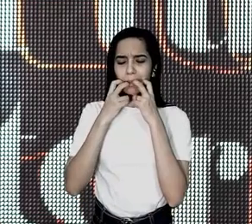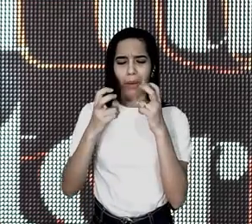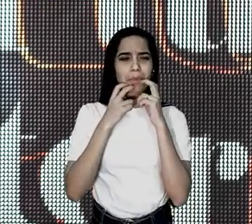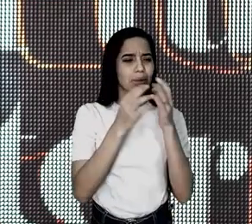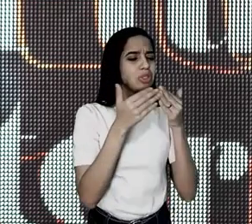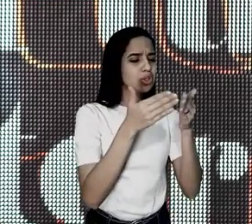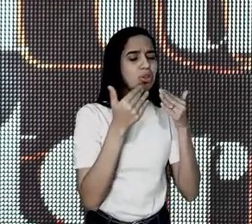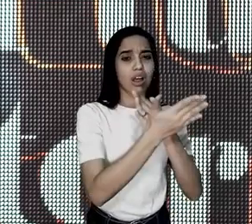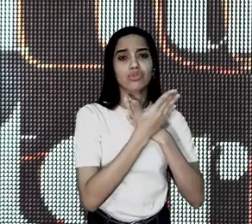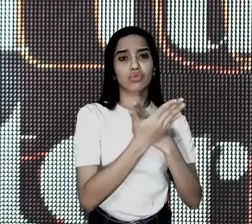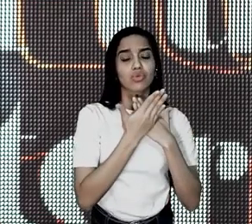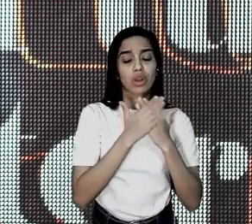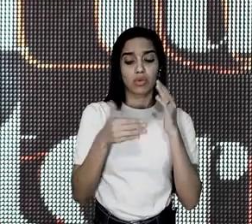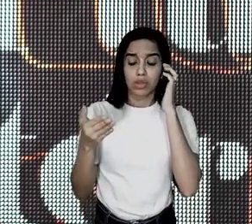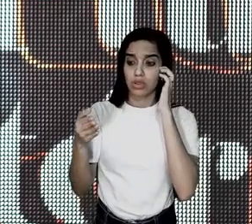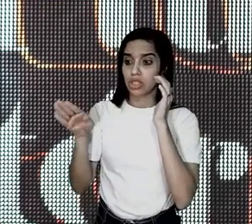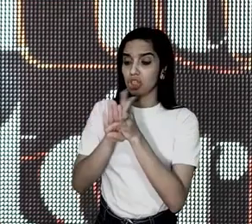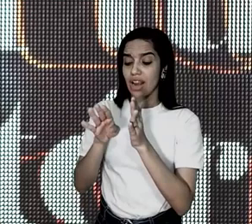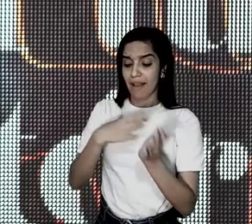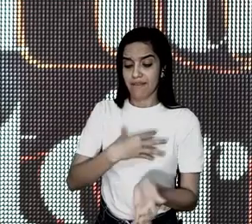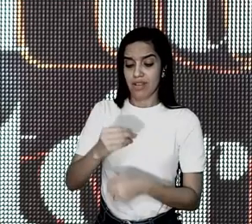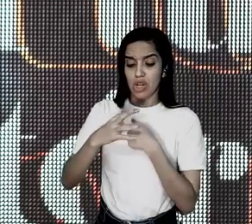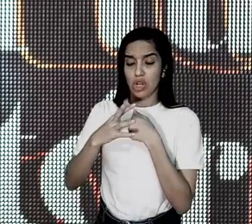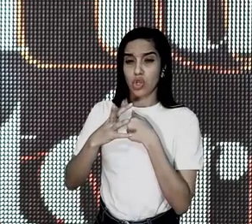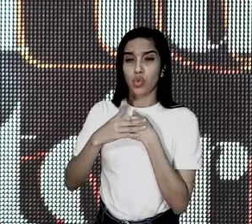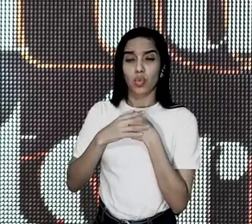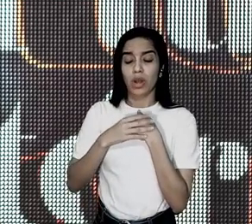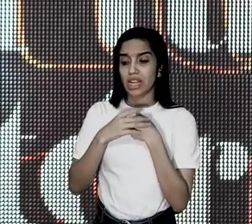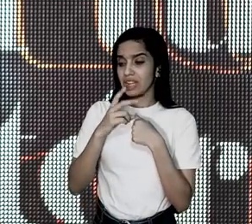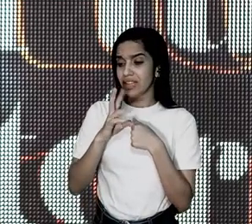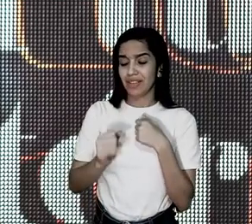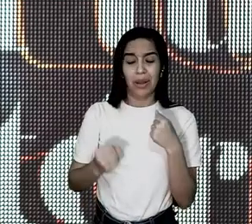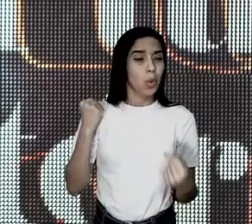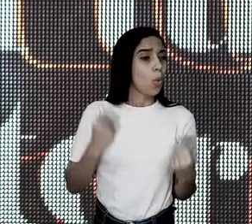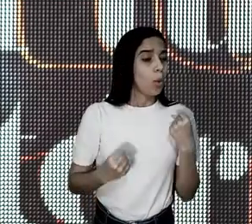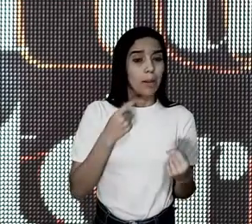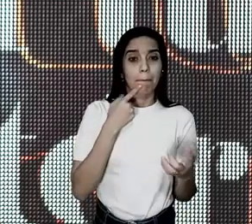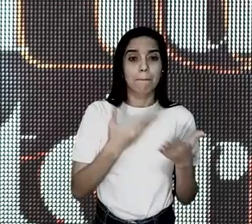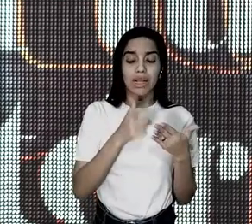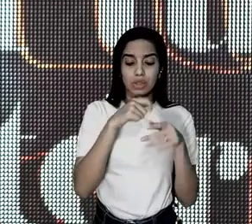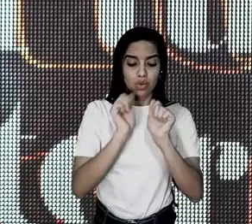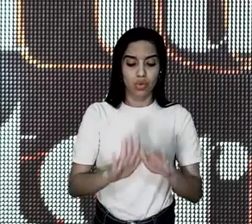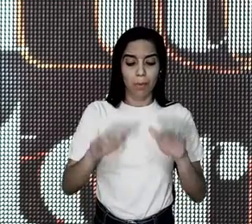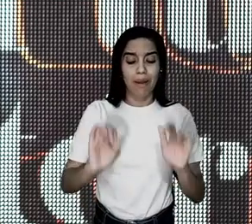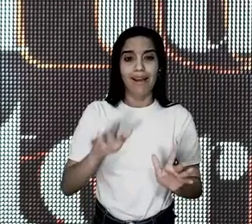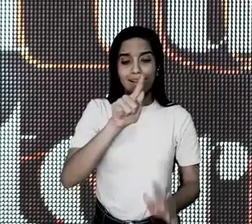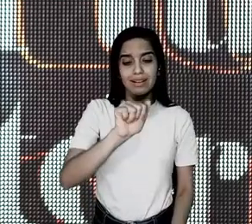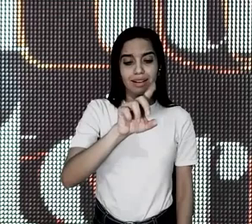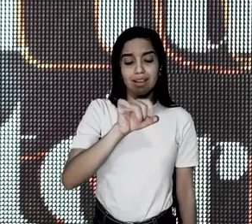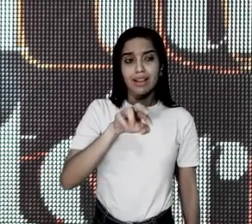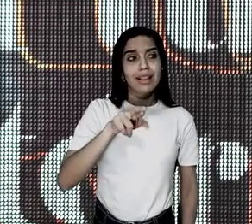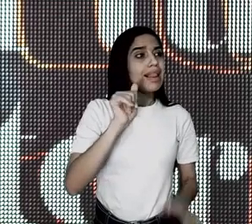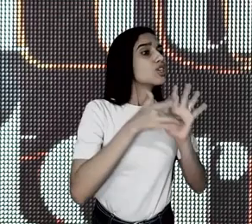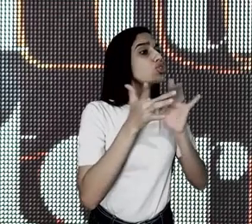chega quando a filha dele está doente ainda. Então ele vai correndo ali na margem do mar da Galiléia dizer: Jesus, pelo amor de Deus,